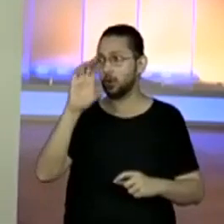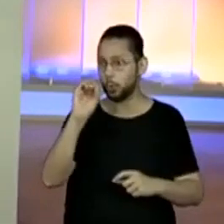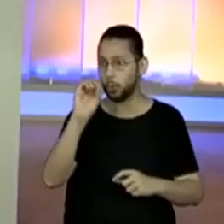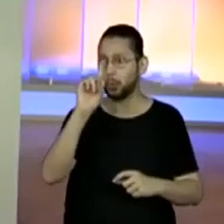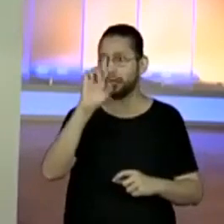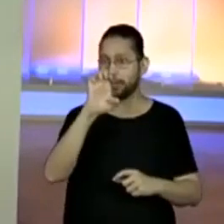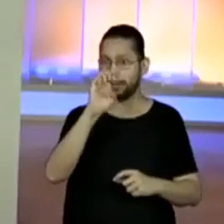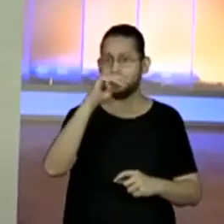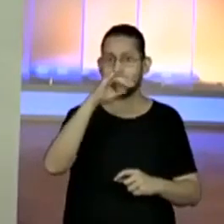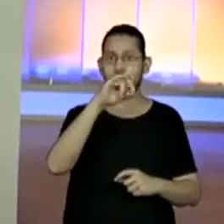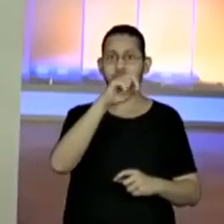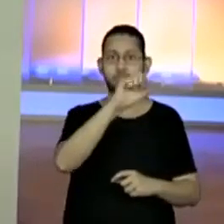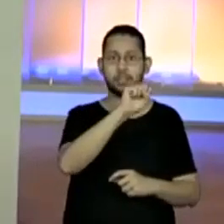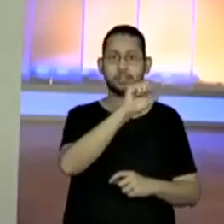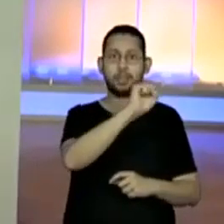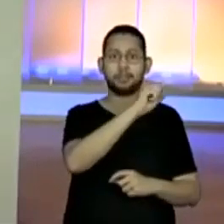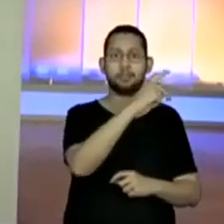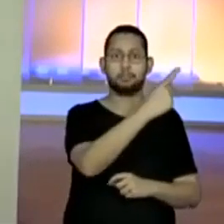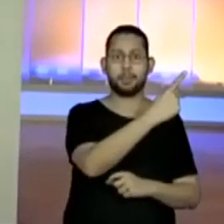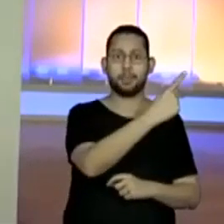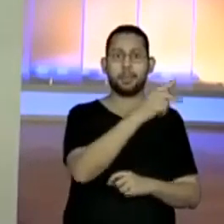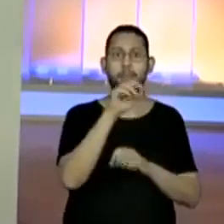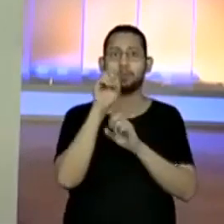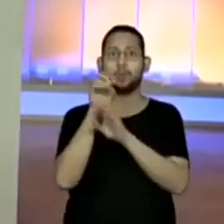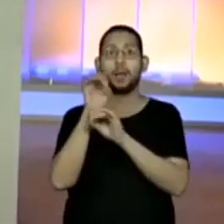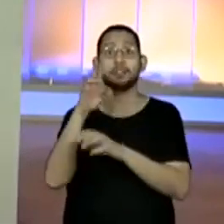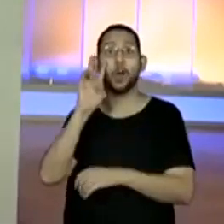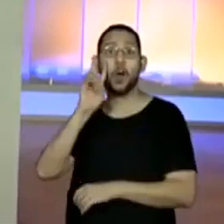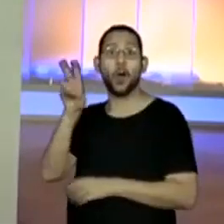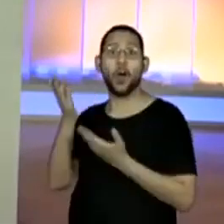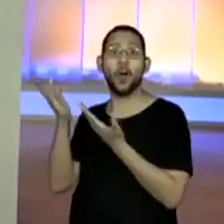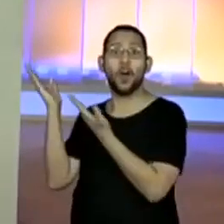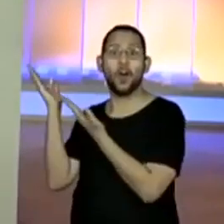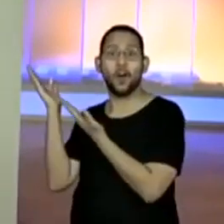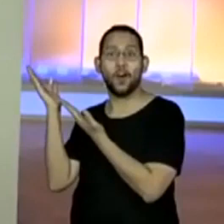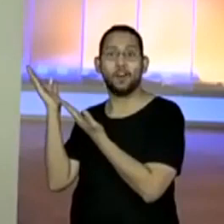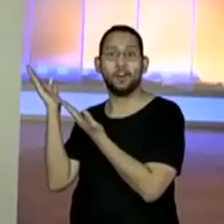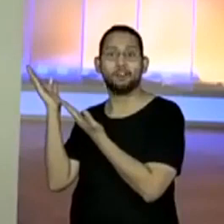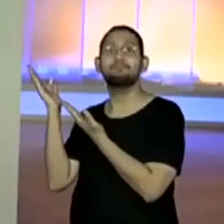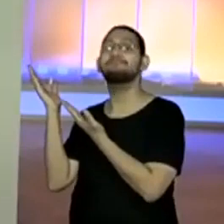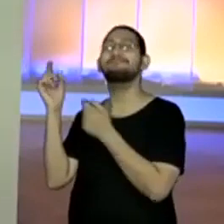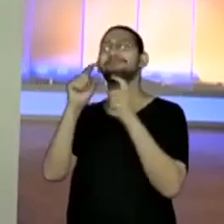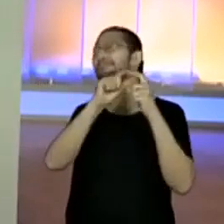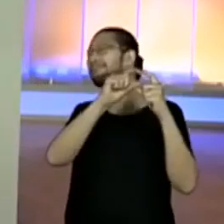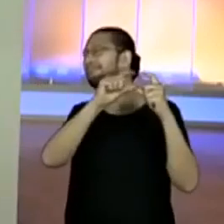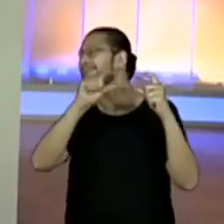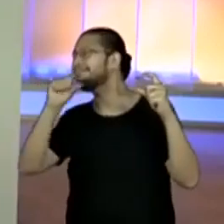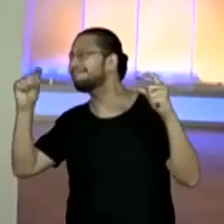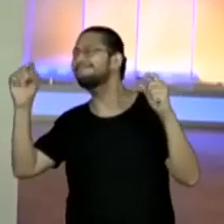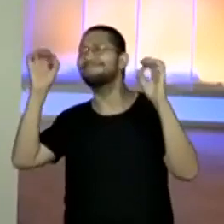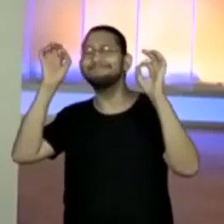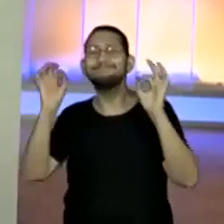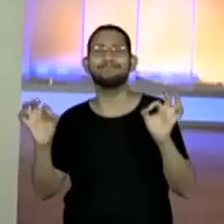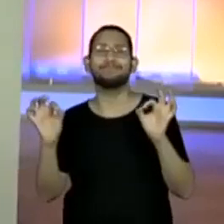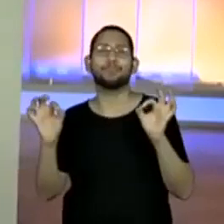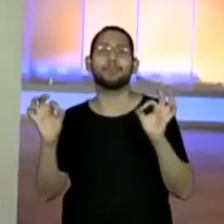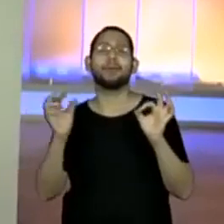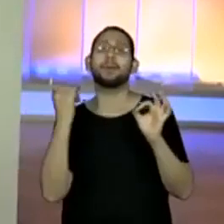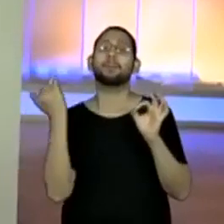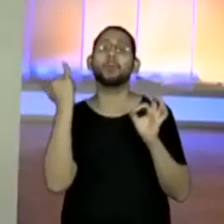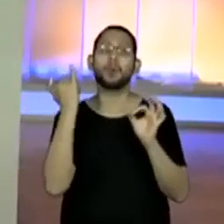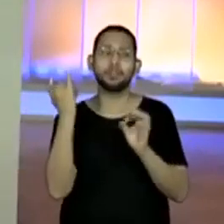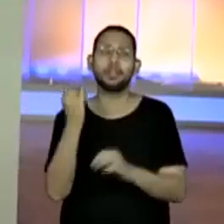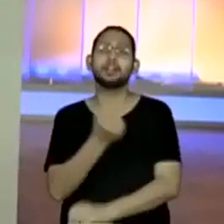Mídias SP, Educação Infantil e Anos Iniciais. Isto é muito importante, Centro de Mídias